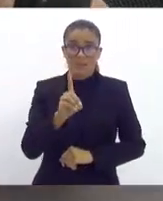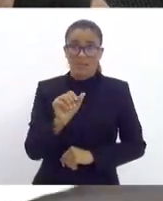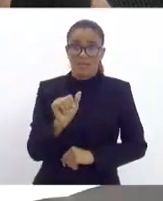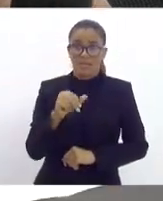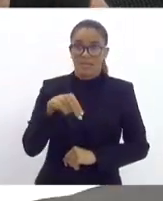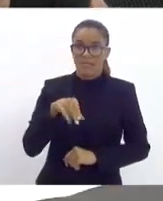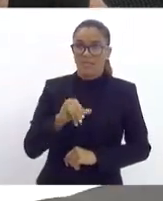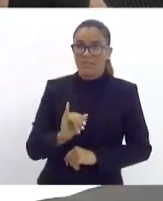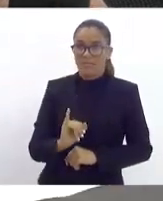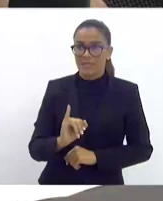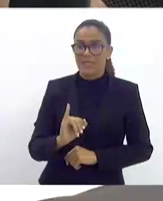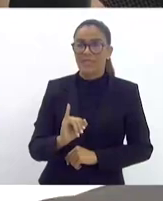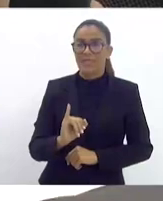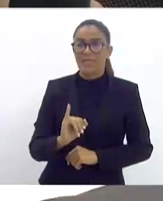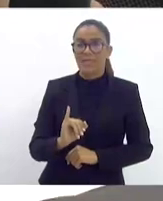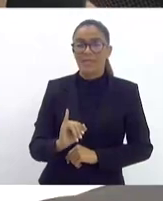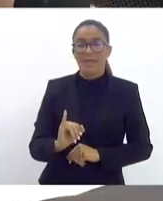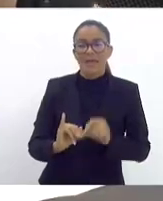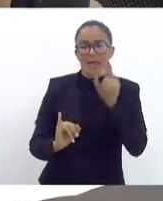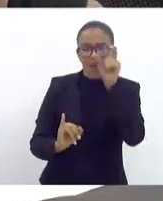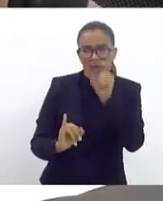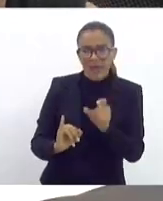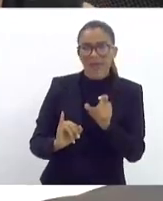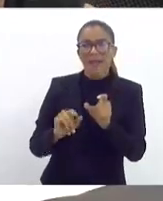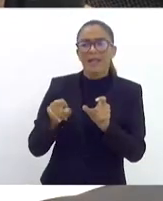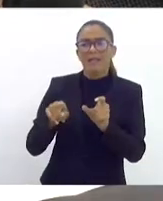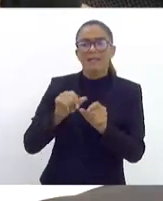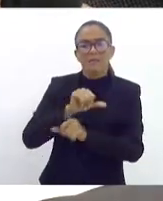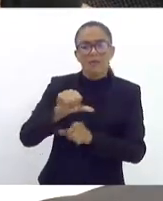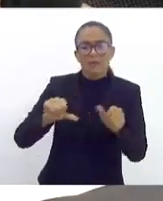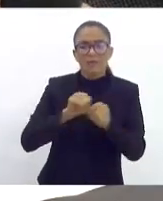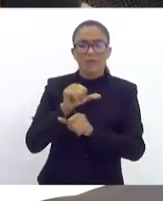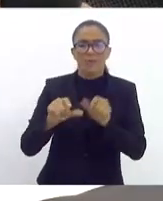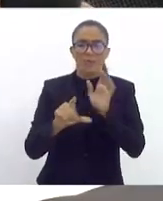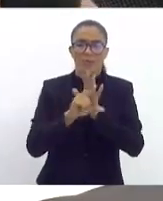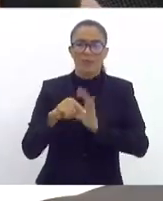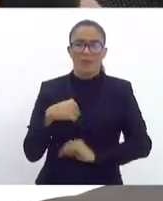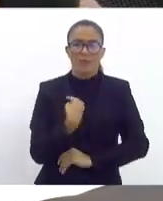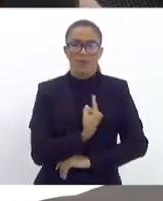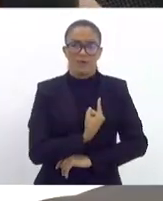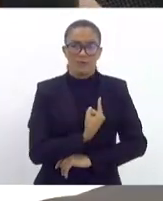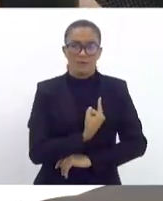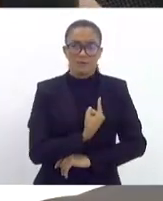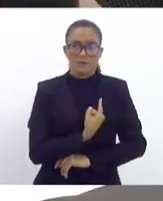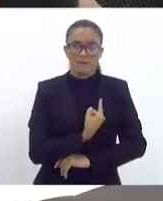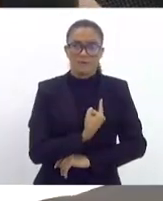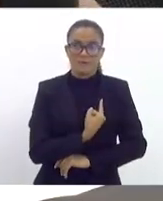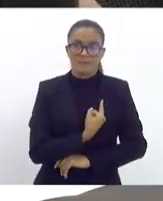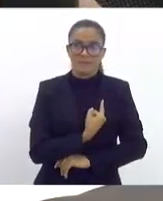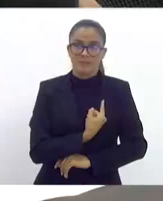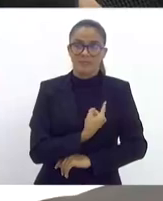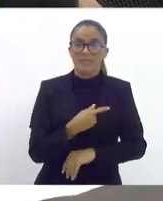ela tá alterando uma lei nossa né então voltando